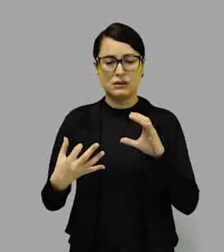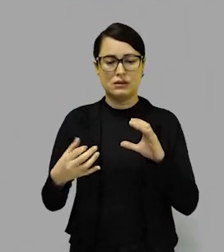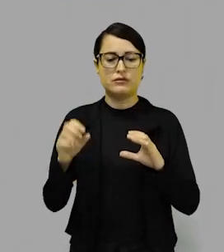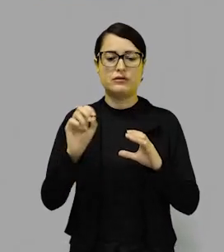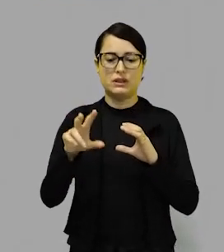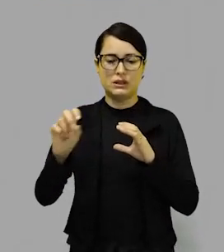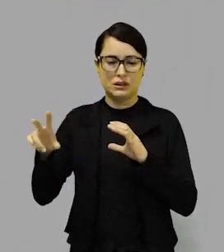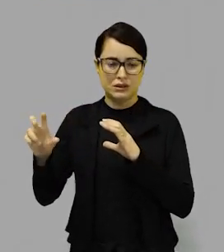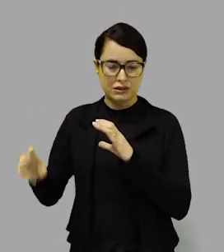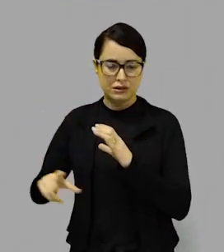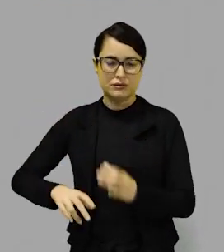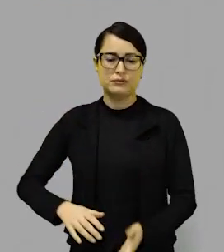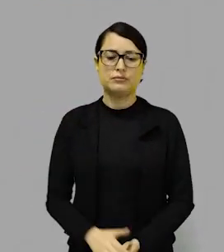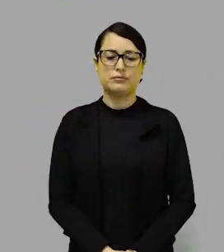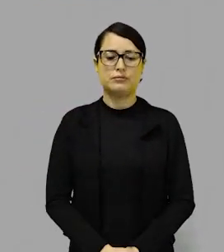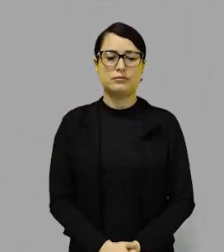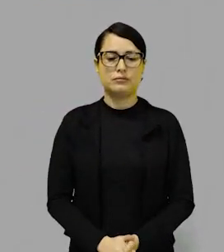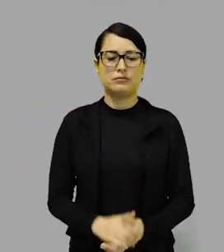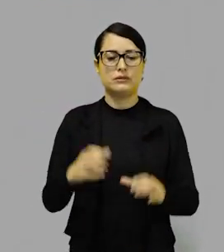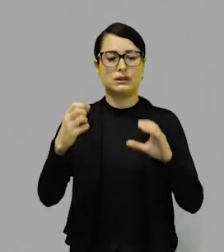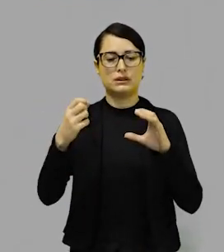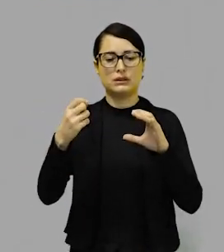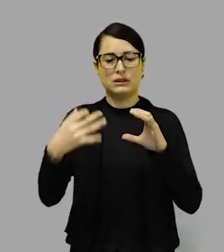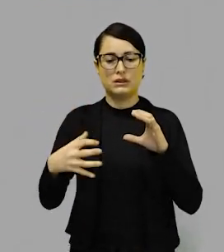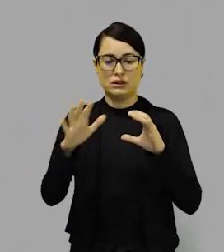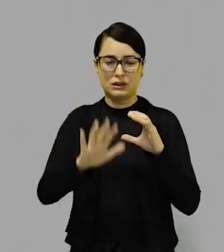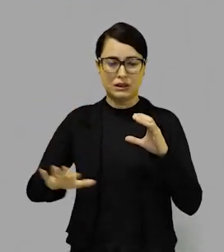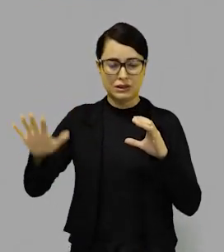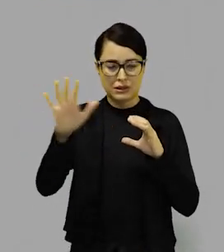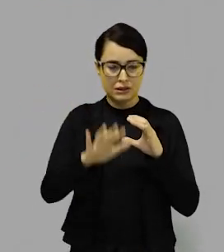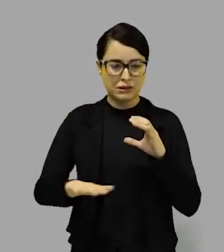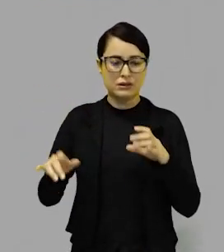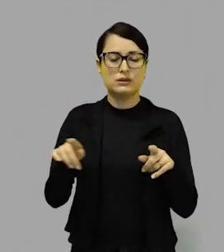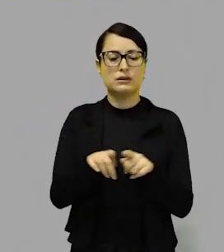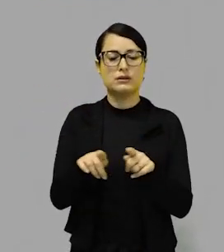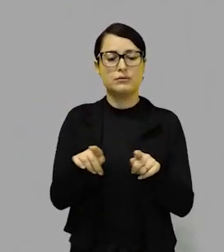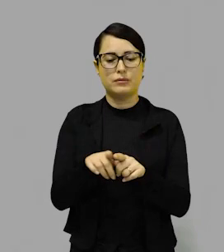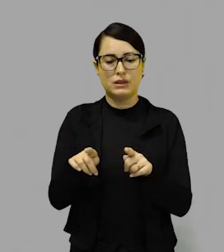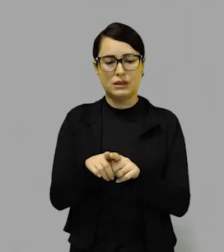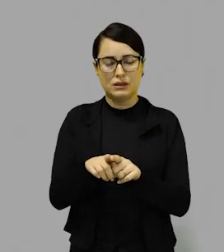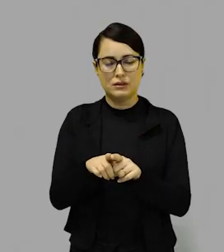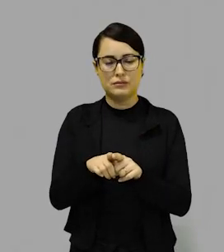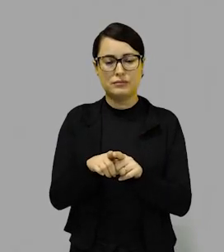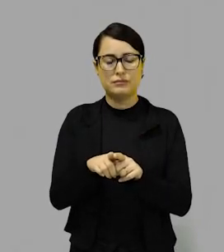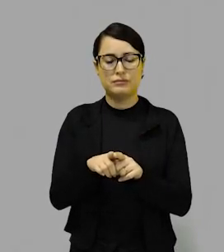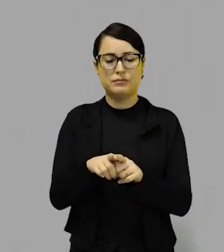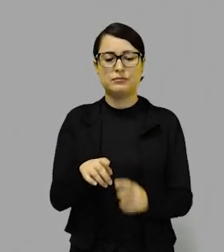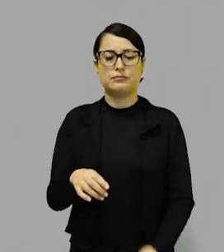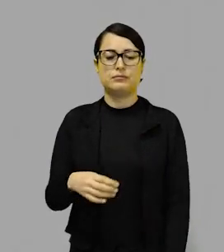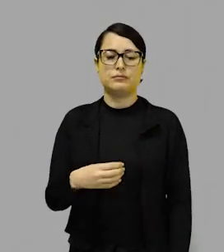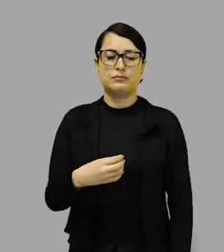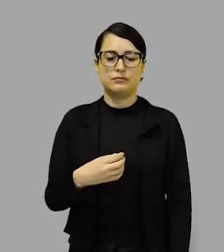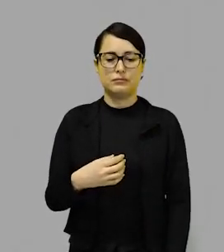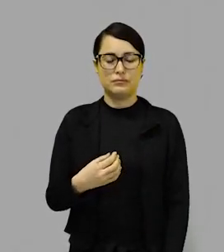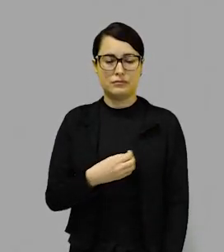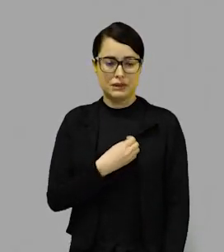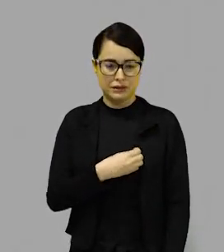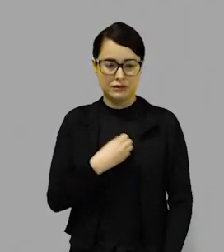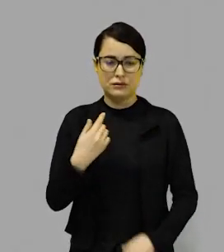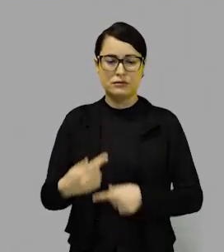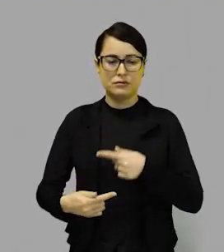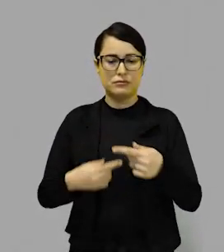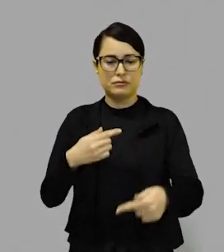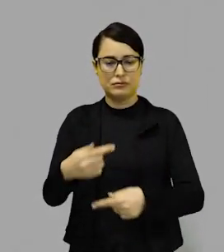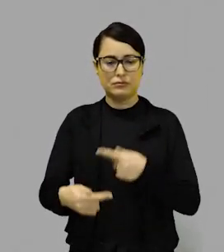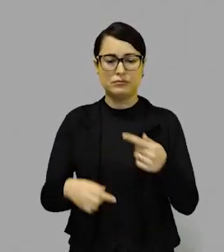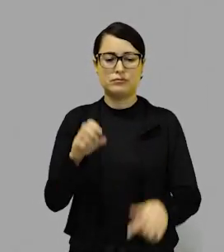virais, as características gerais, né? E nós vamos falar também sobre o processo de